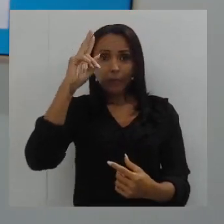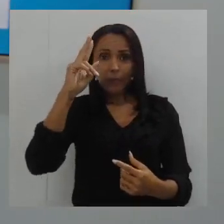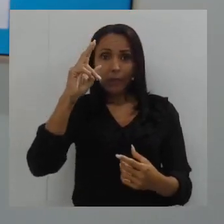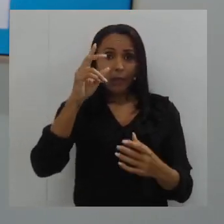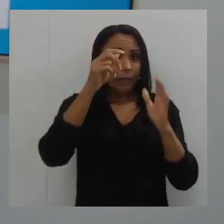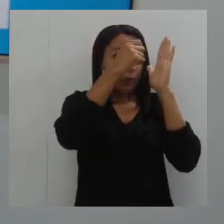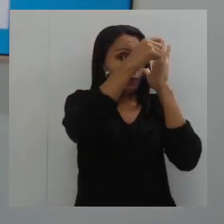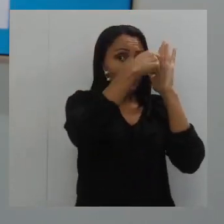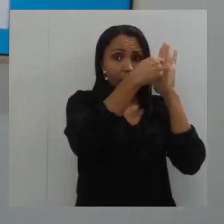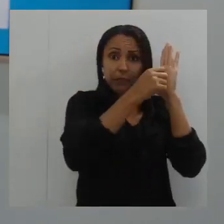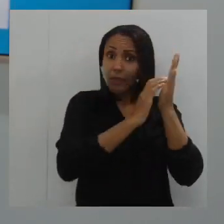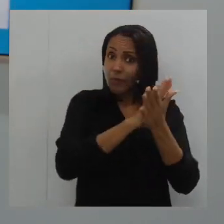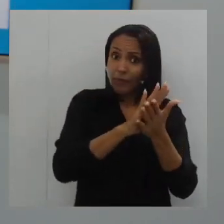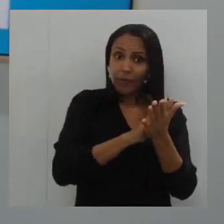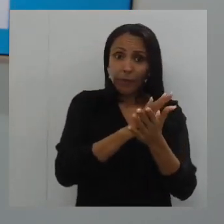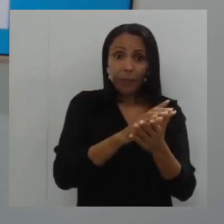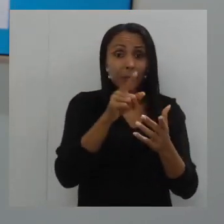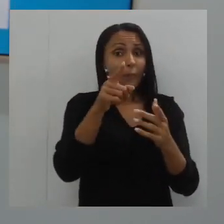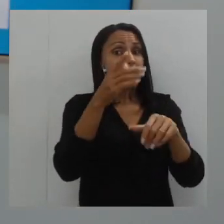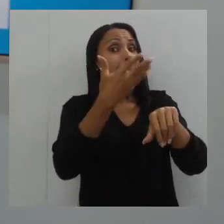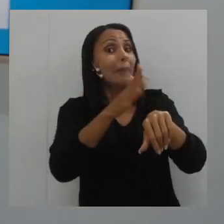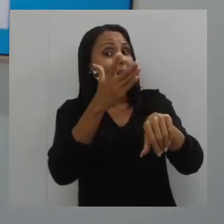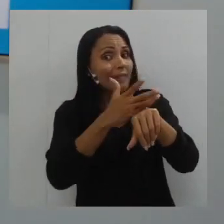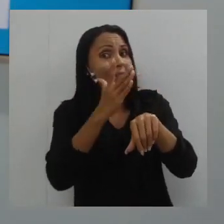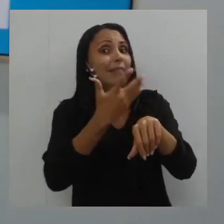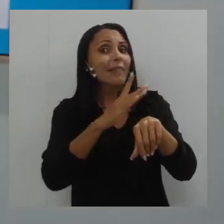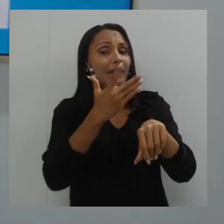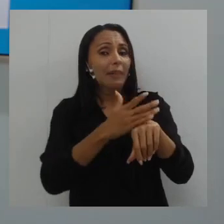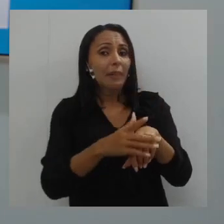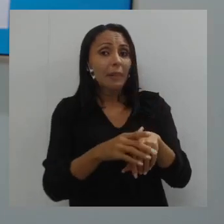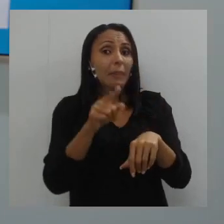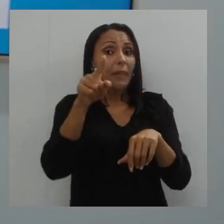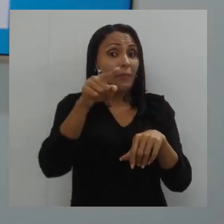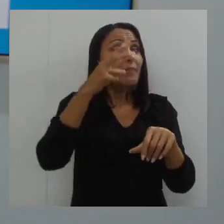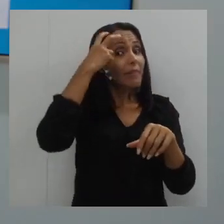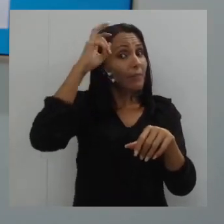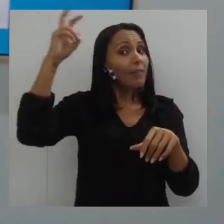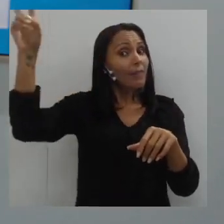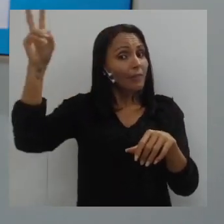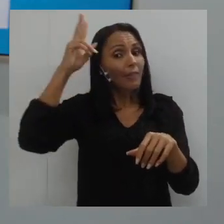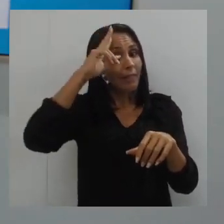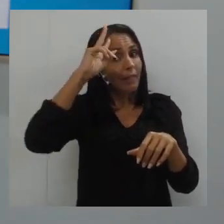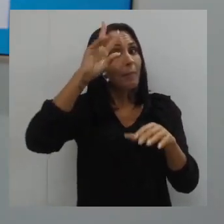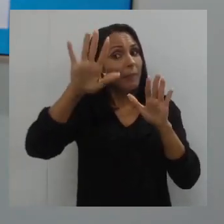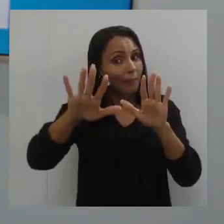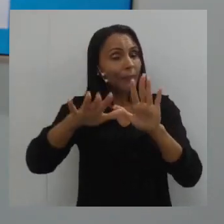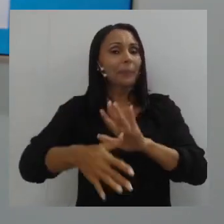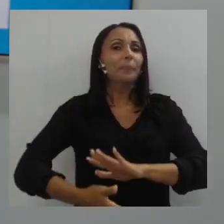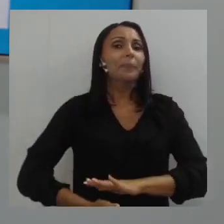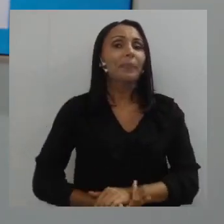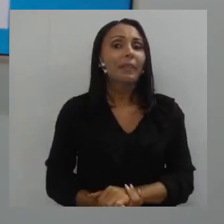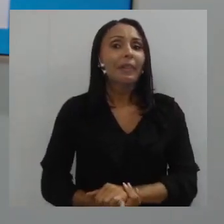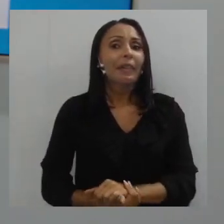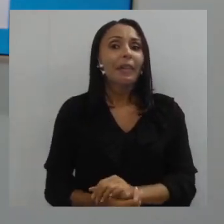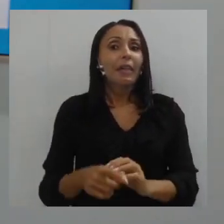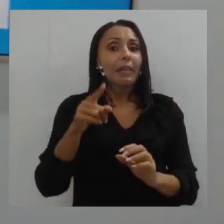aqui do seu lado, que é para você trabalhar a sua cabeça, porque vocês são inteligentes. Lembra desse detalhe, né? Então, eu vou pegar o ponto